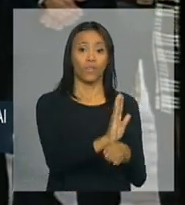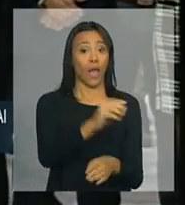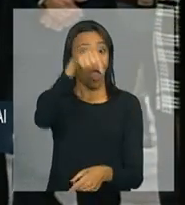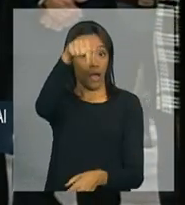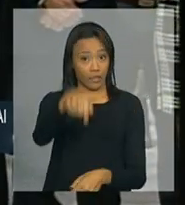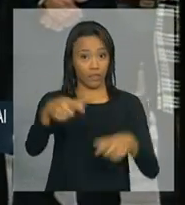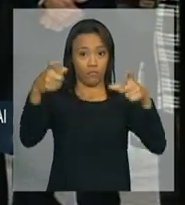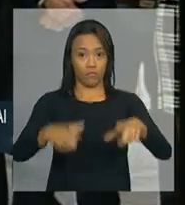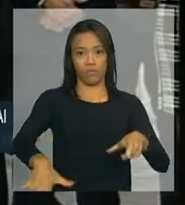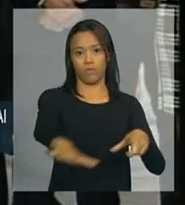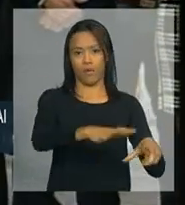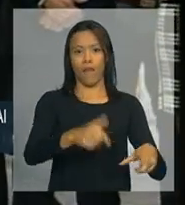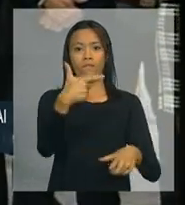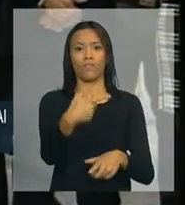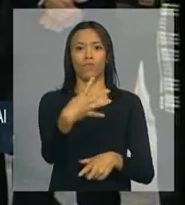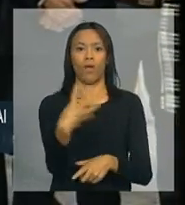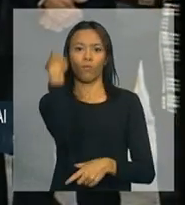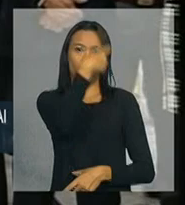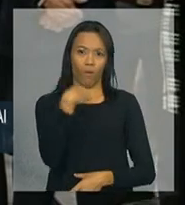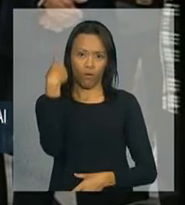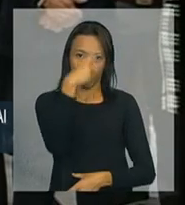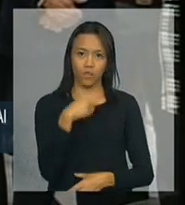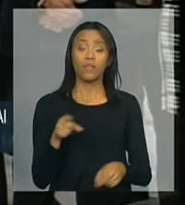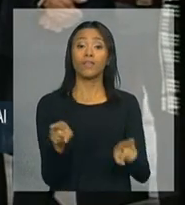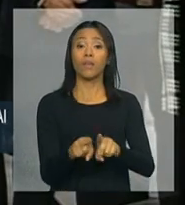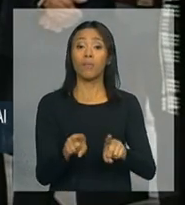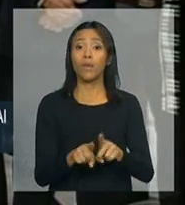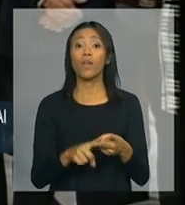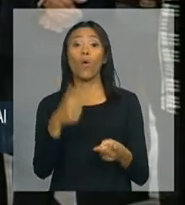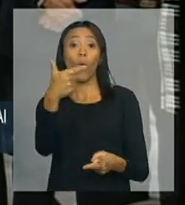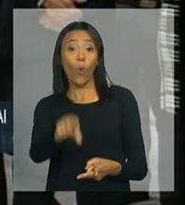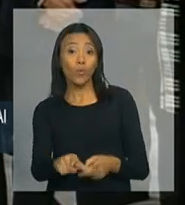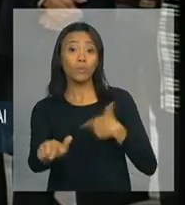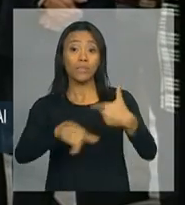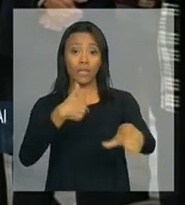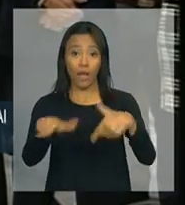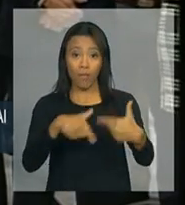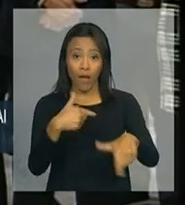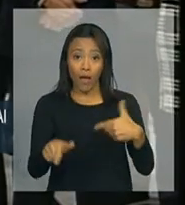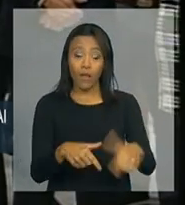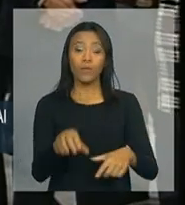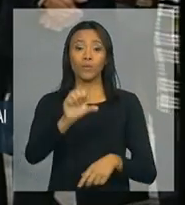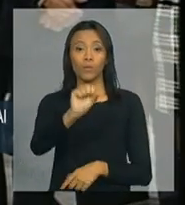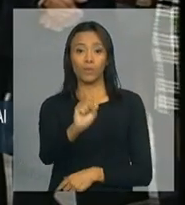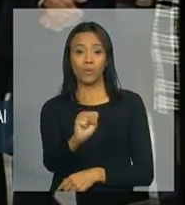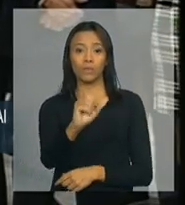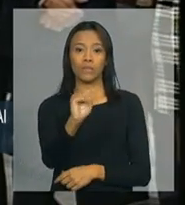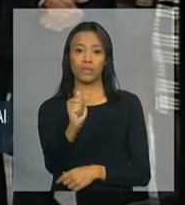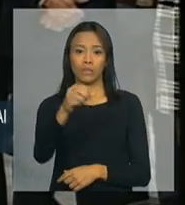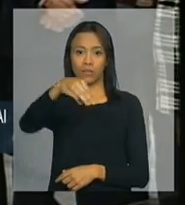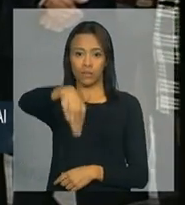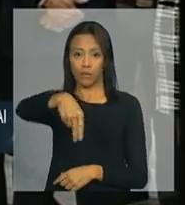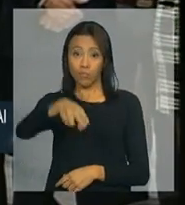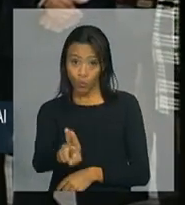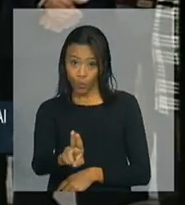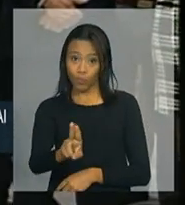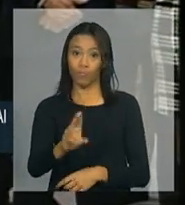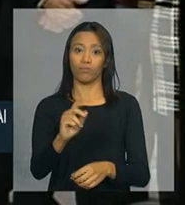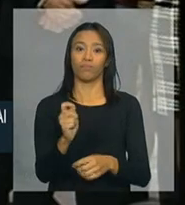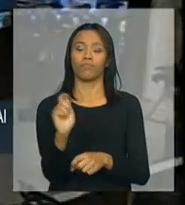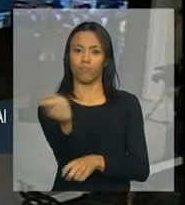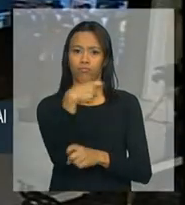dentro, 24 horas. Teremos também o serviço do SAMU aqui dentro. O Rio de Janeiro tem essa característica, é o